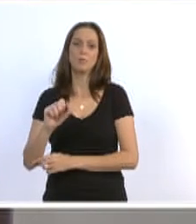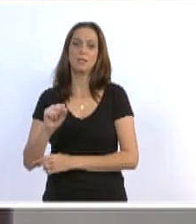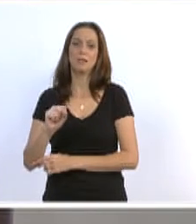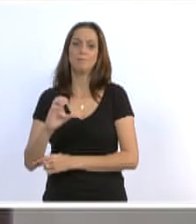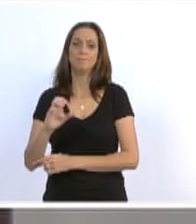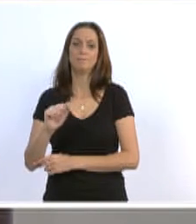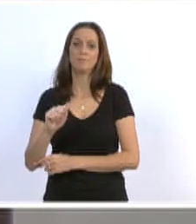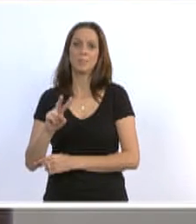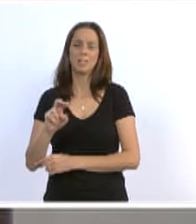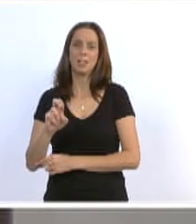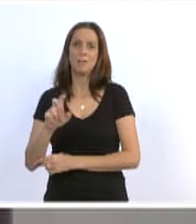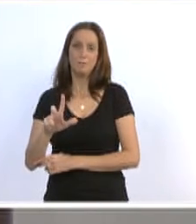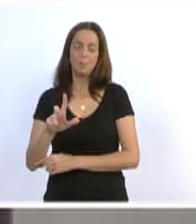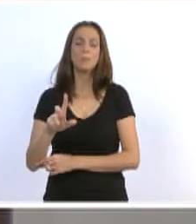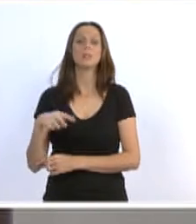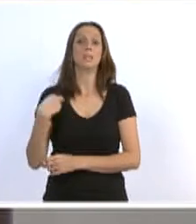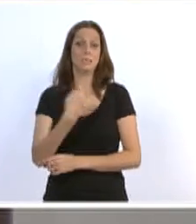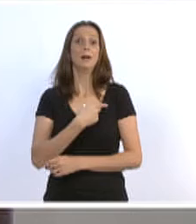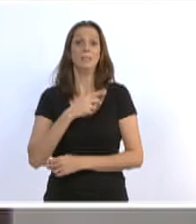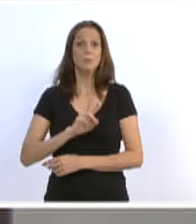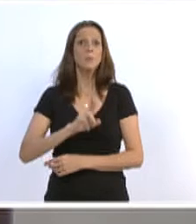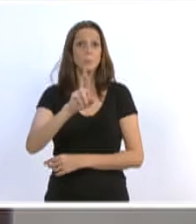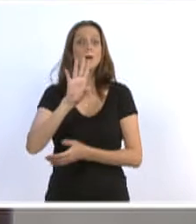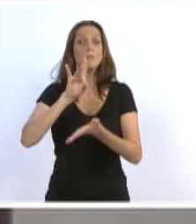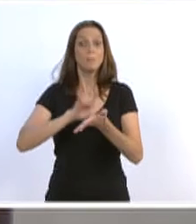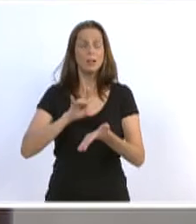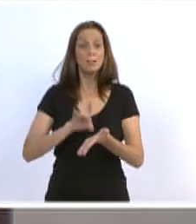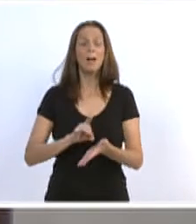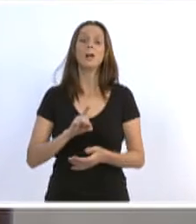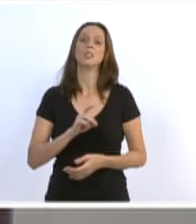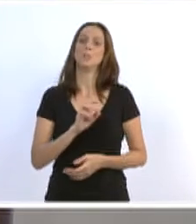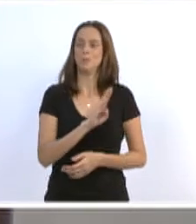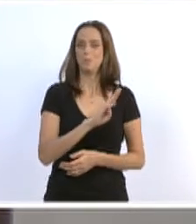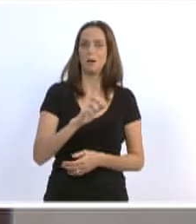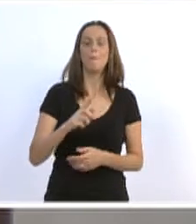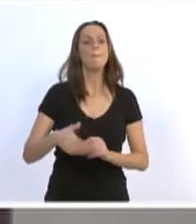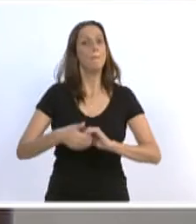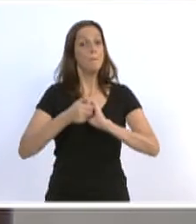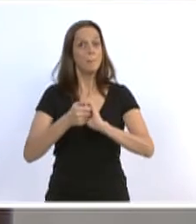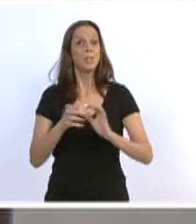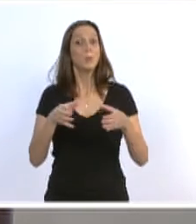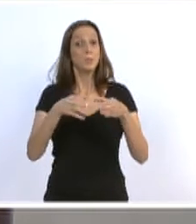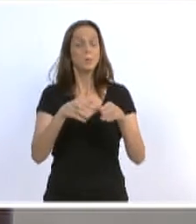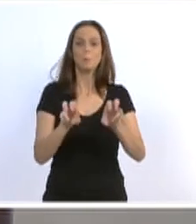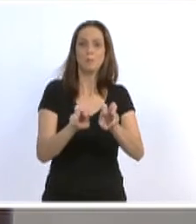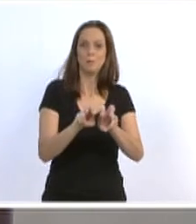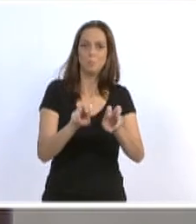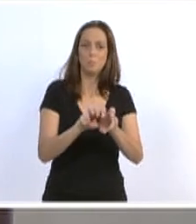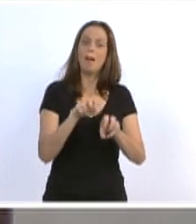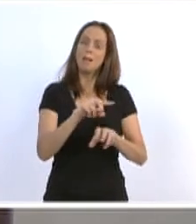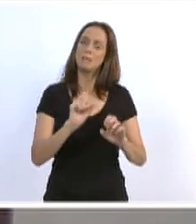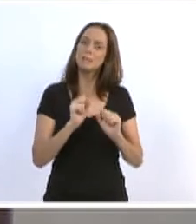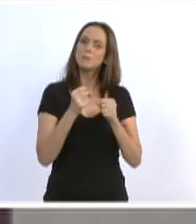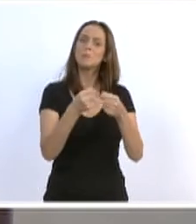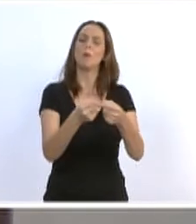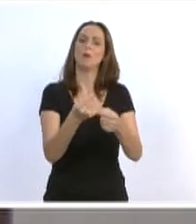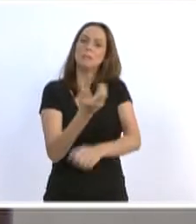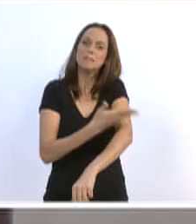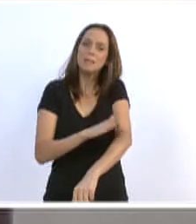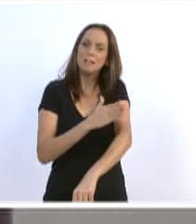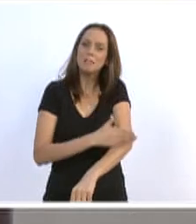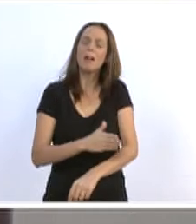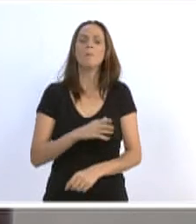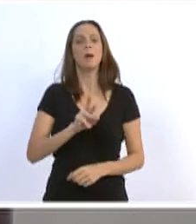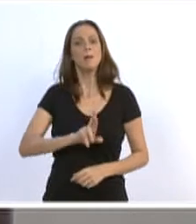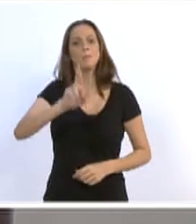seja onde for vamos representar nosso município parabéns a toda a equipe de futsal de blumenau pelo pm tem se dedicado ao município de blumenau